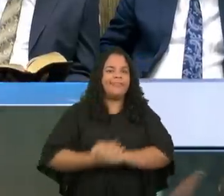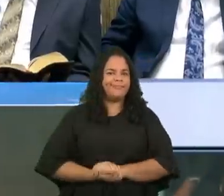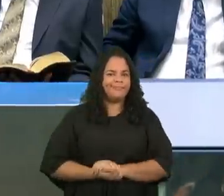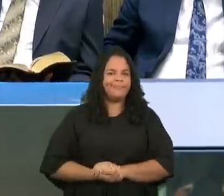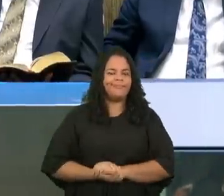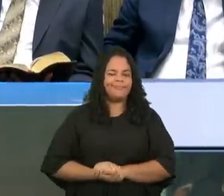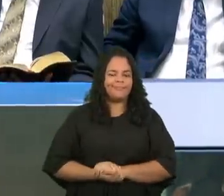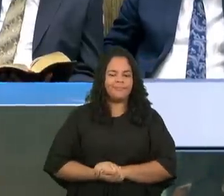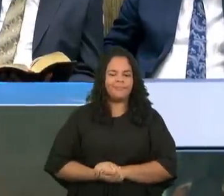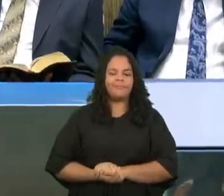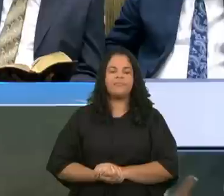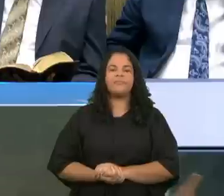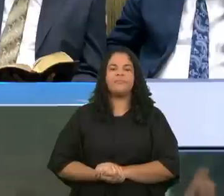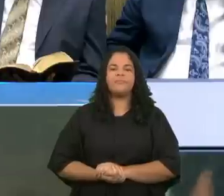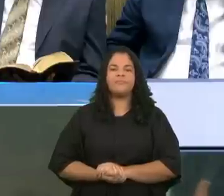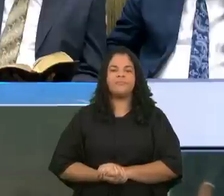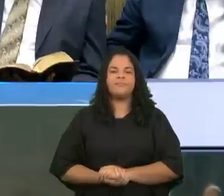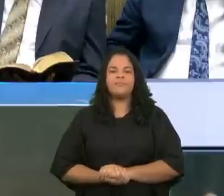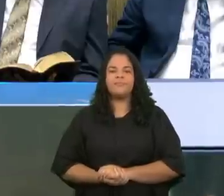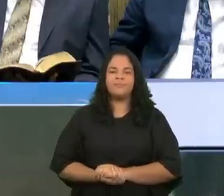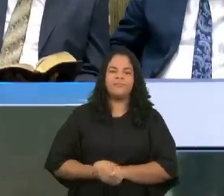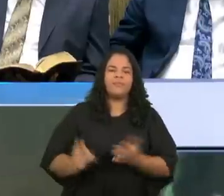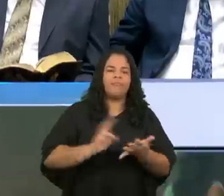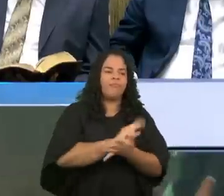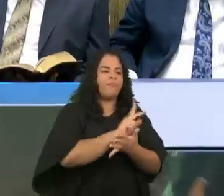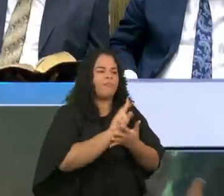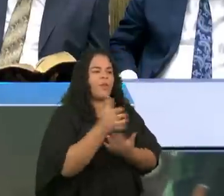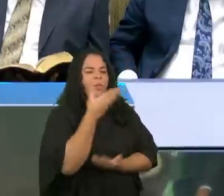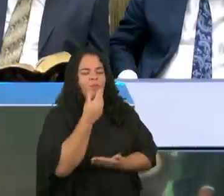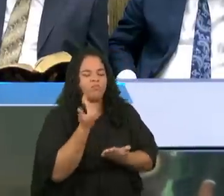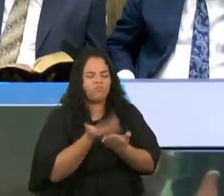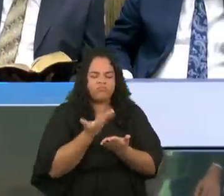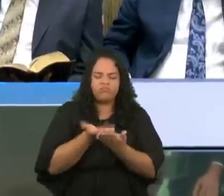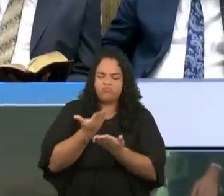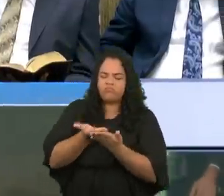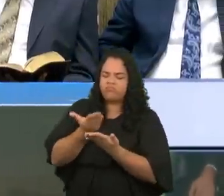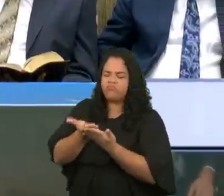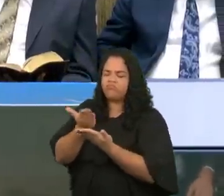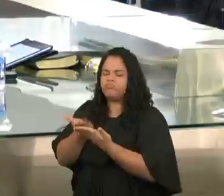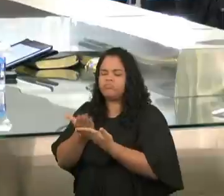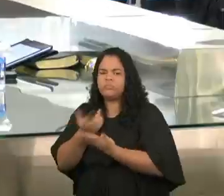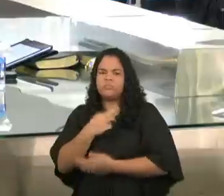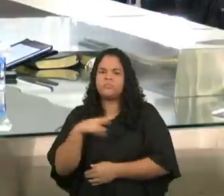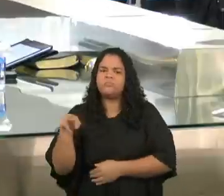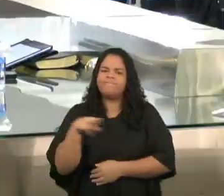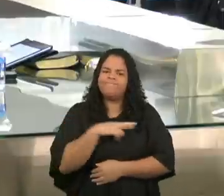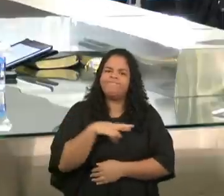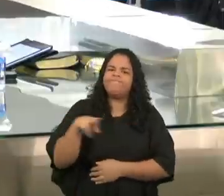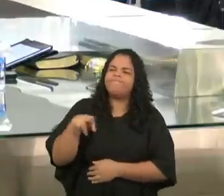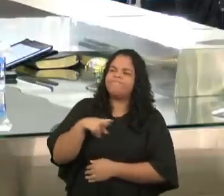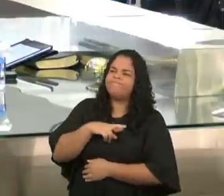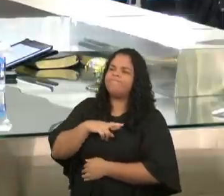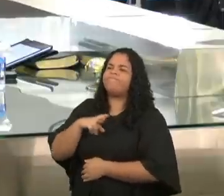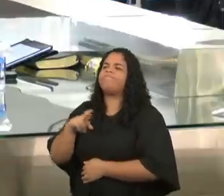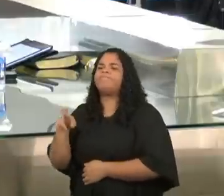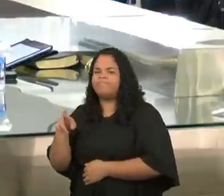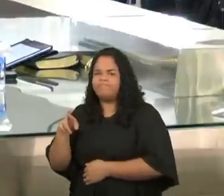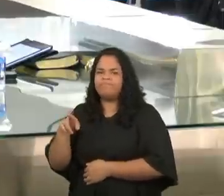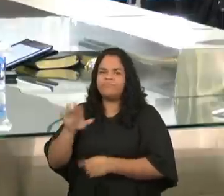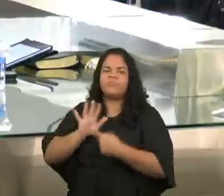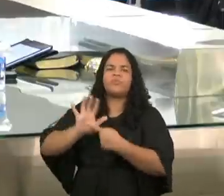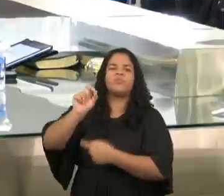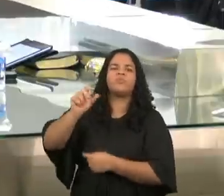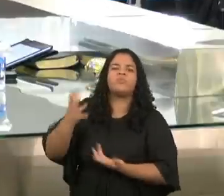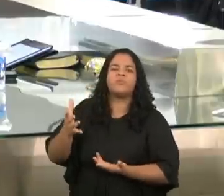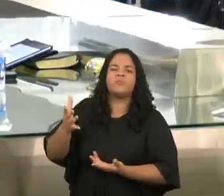de Agostinho, de Pascal e de tantos outros, ele se deixou achar. Preste